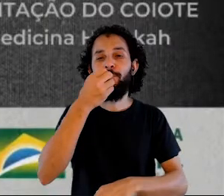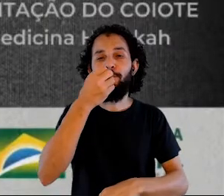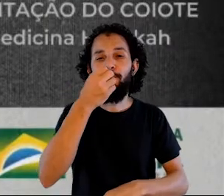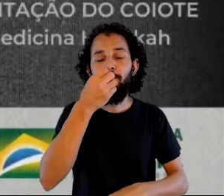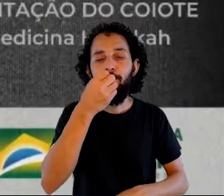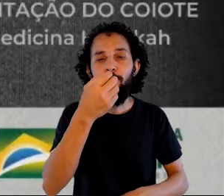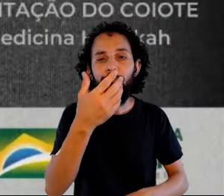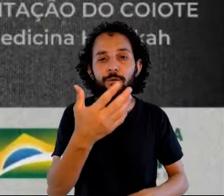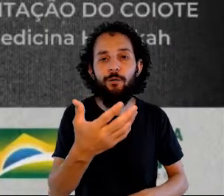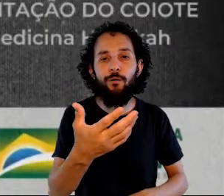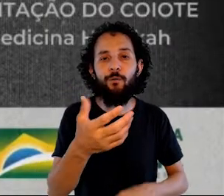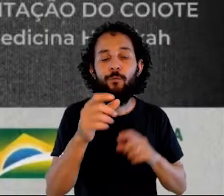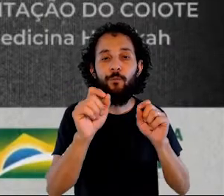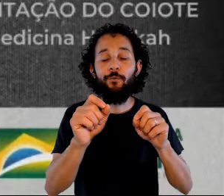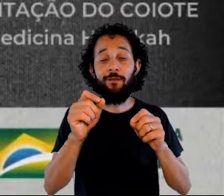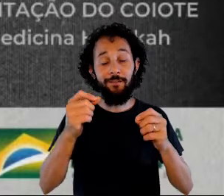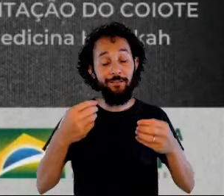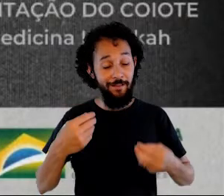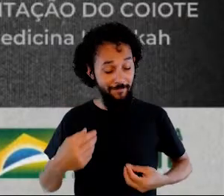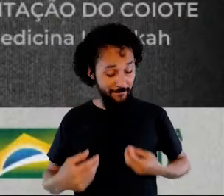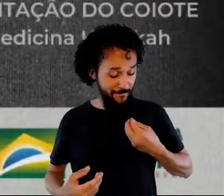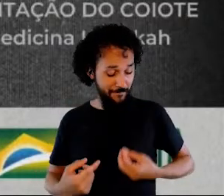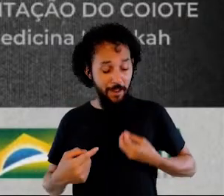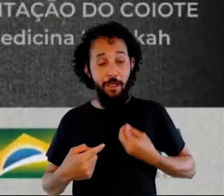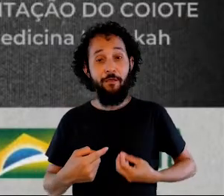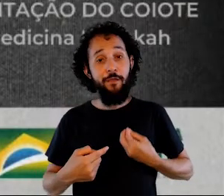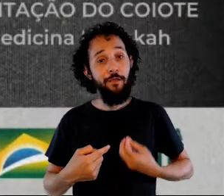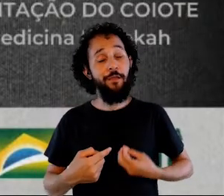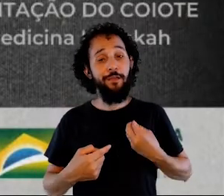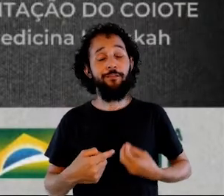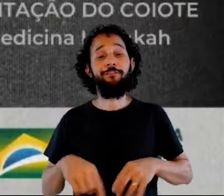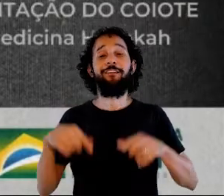vivo, para rir